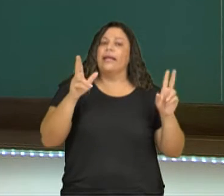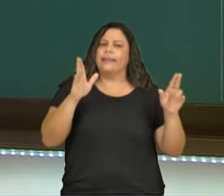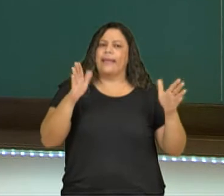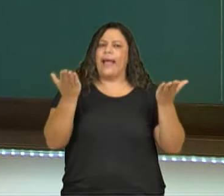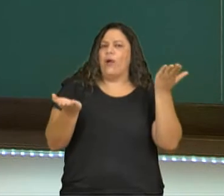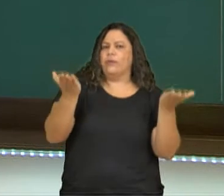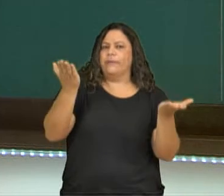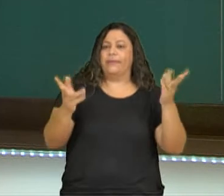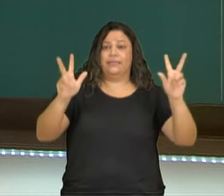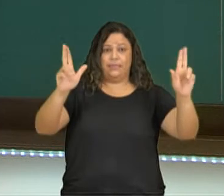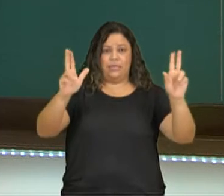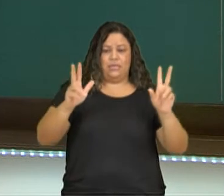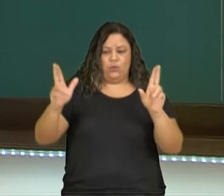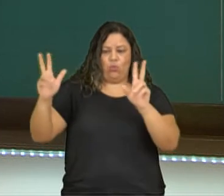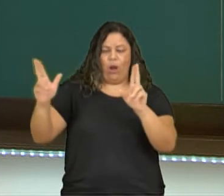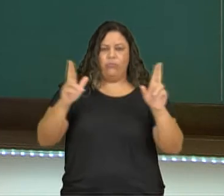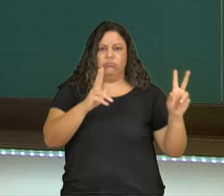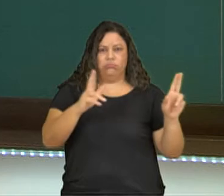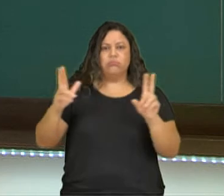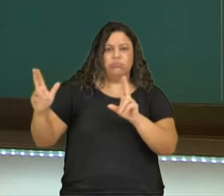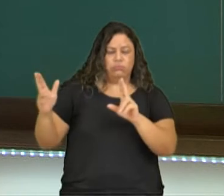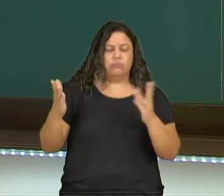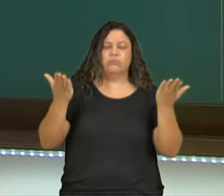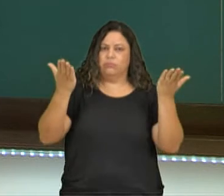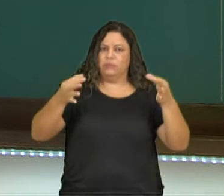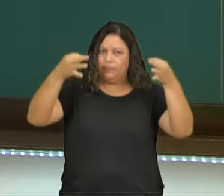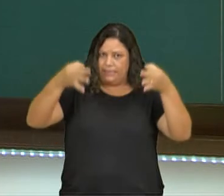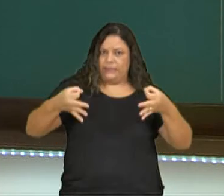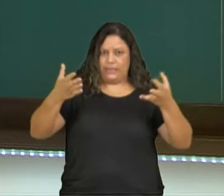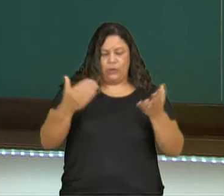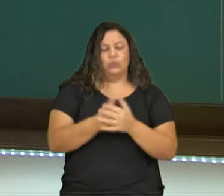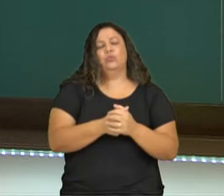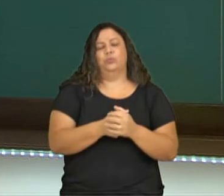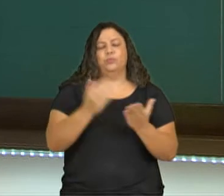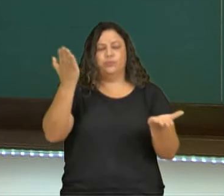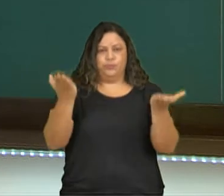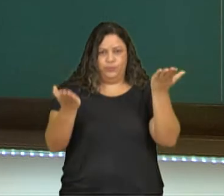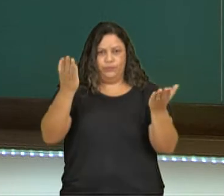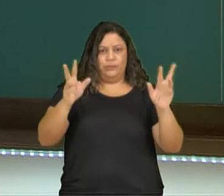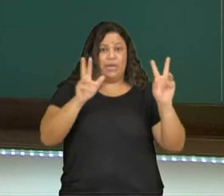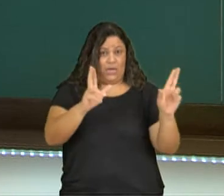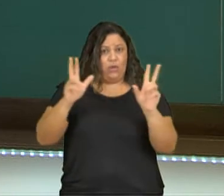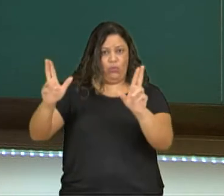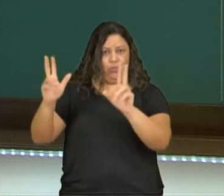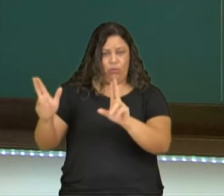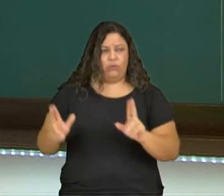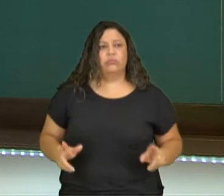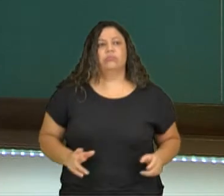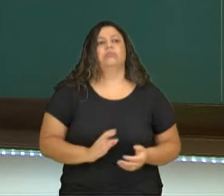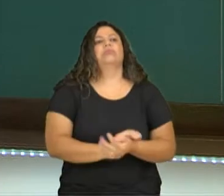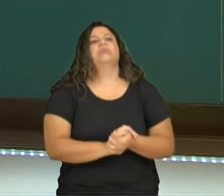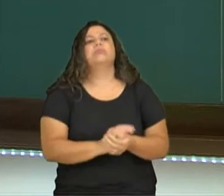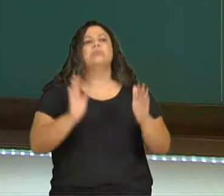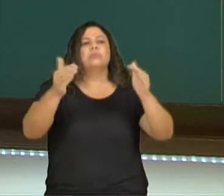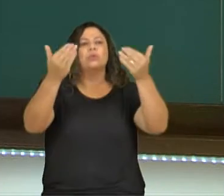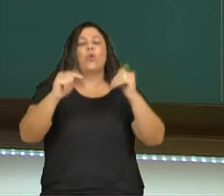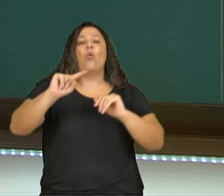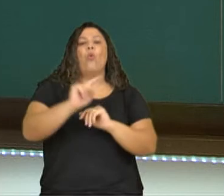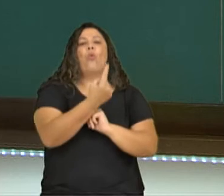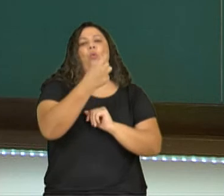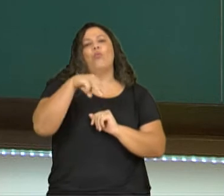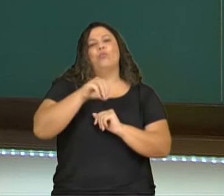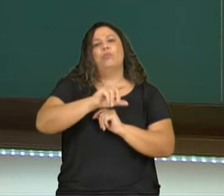nitrogênios, 6 hidrogênios para 6 hidrogênios. Equação balanceada, tá? Então, eu tenho que 1 mol